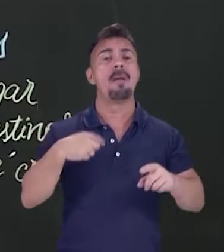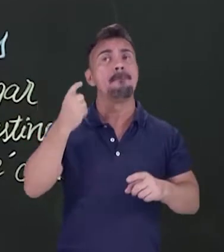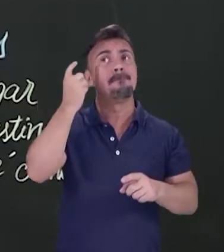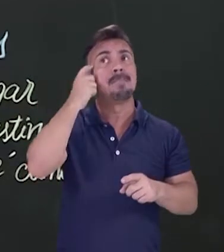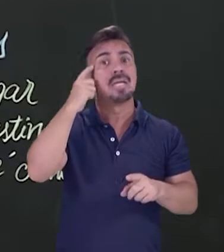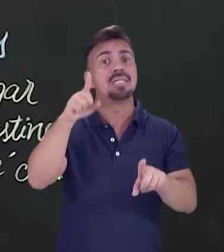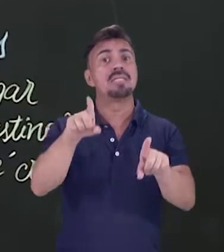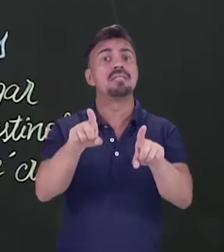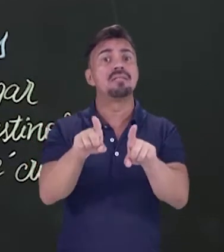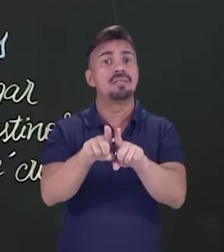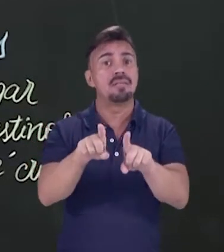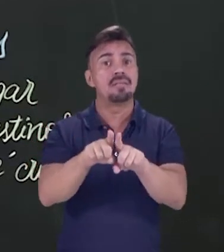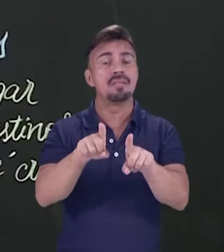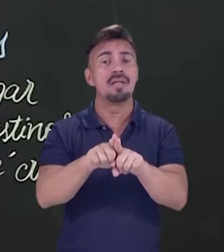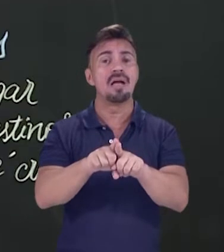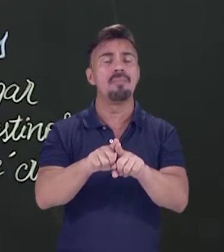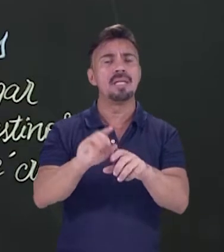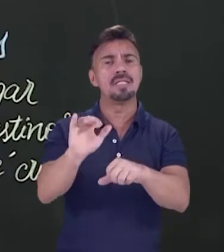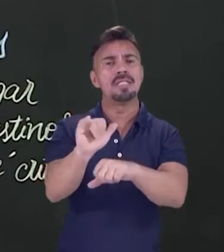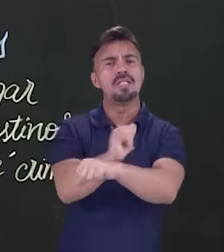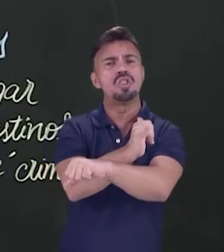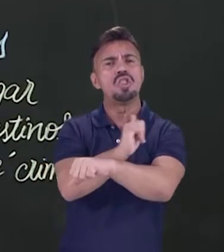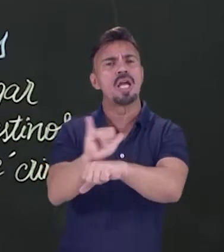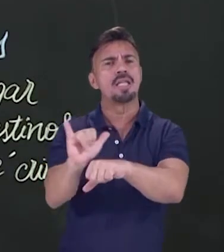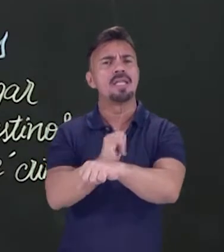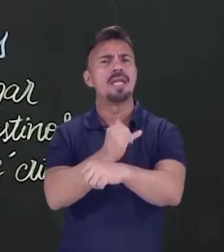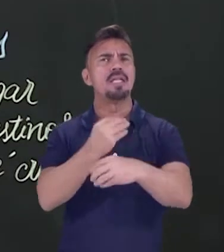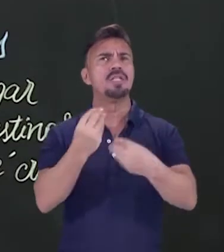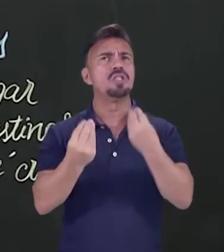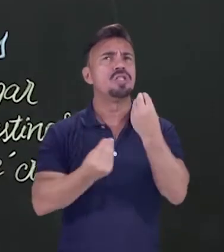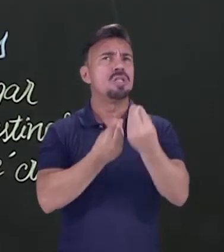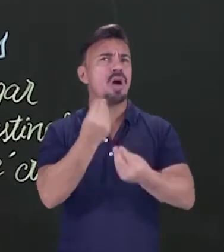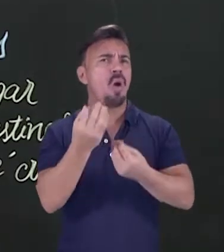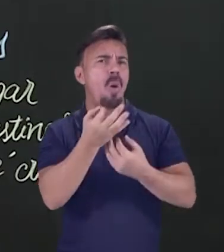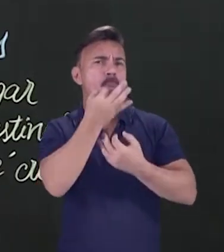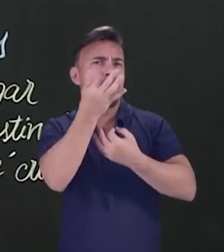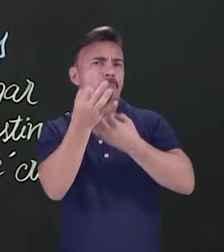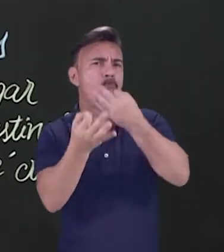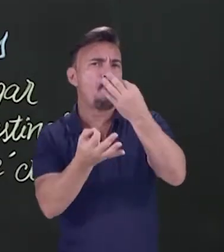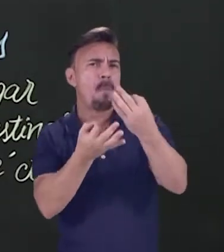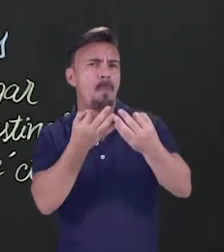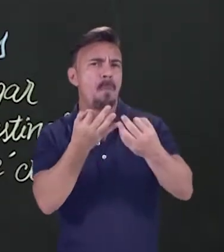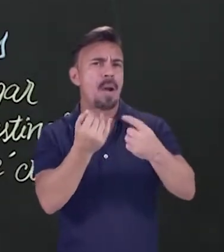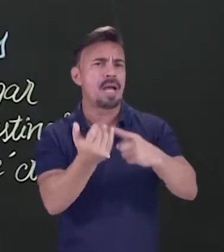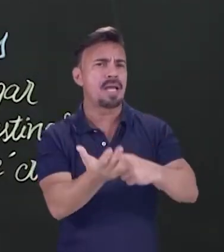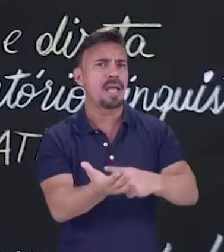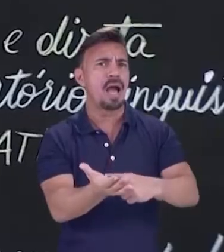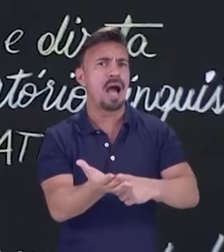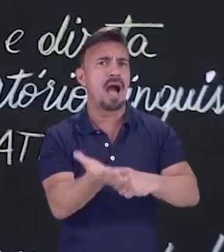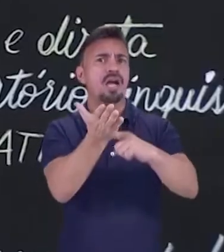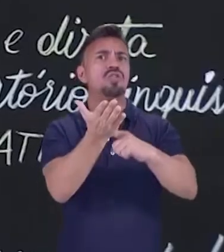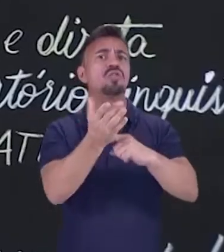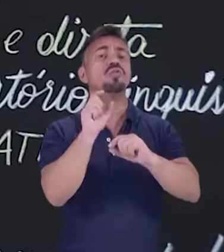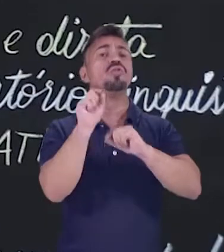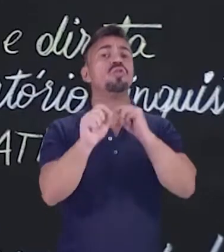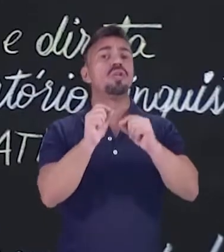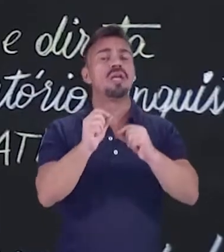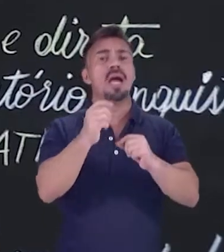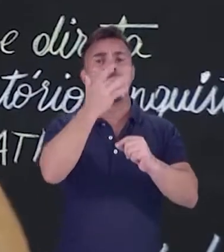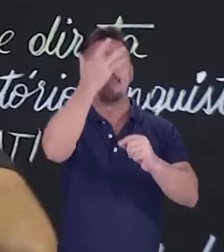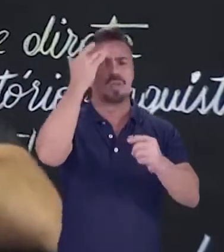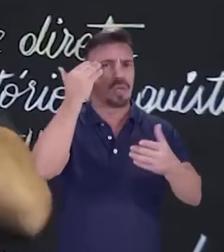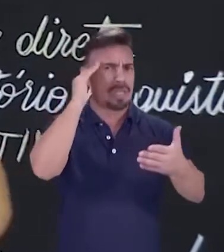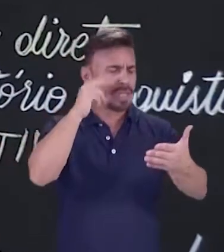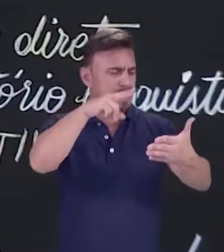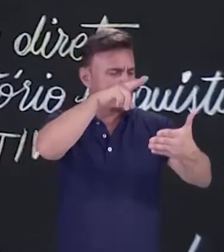em utilizar estratégias argumentativas que auxiliem o seu leitor a compreender o seu texto.